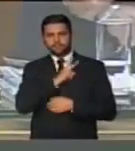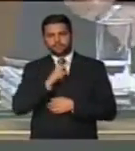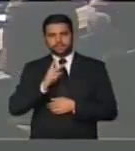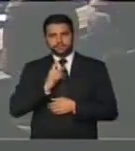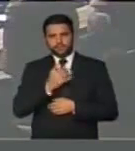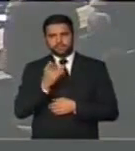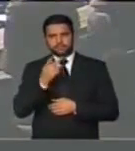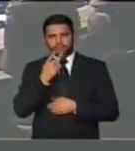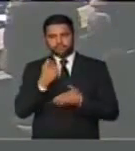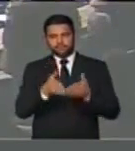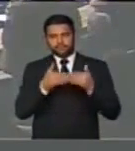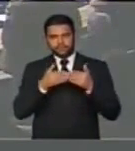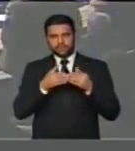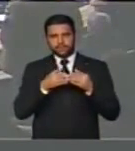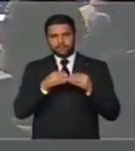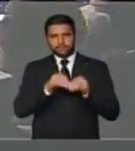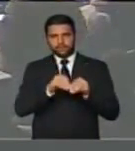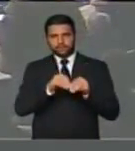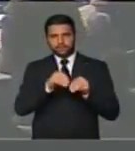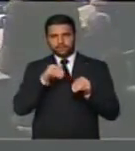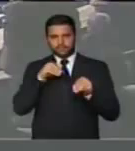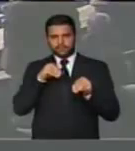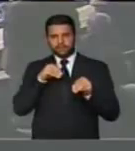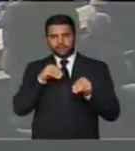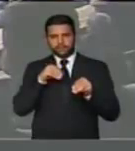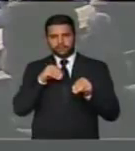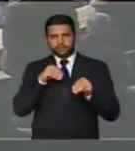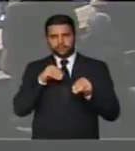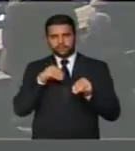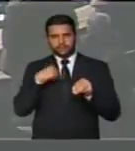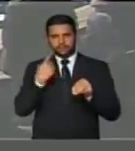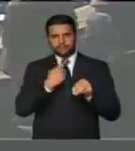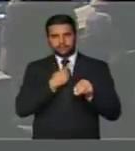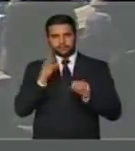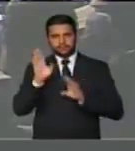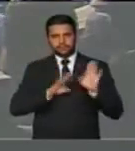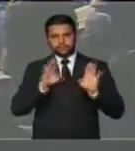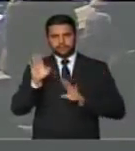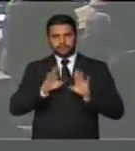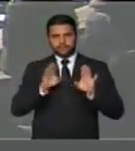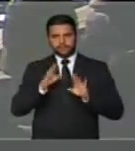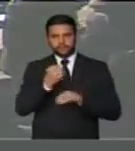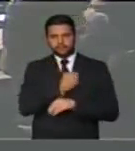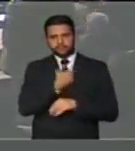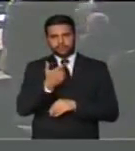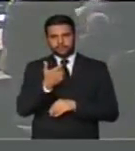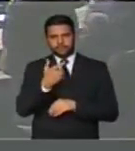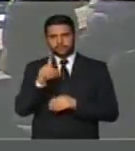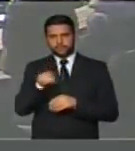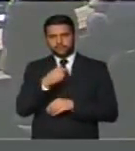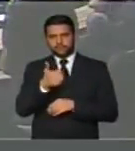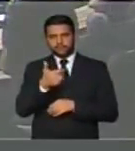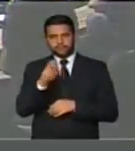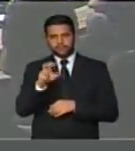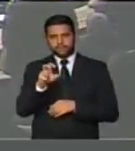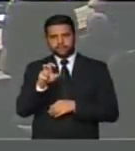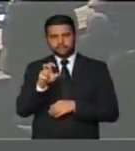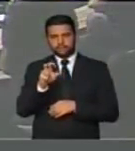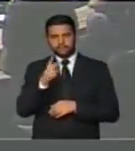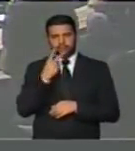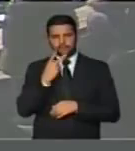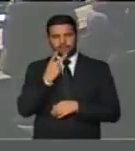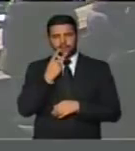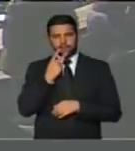presidente, para pedir a retirada do nosso destaque número 2 do veto 25,